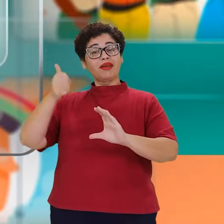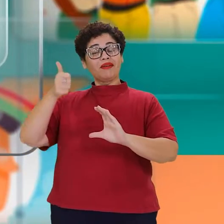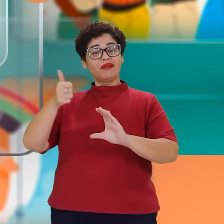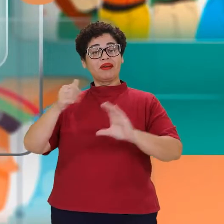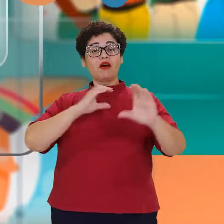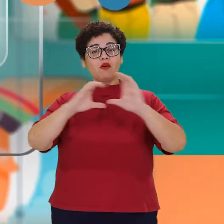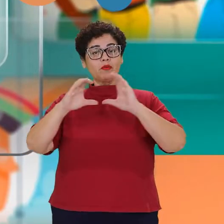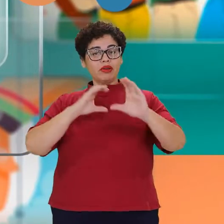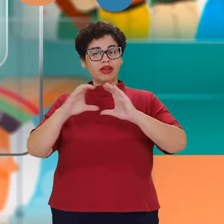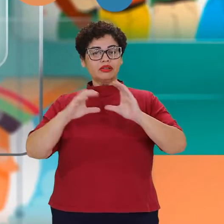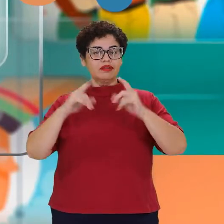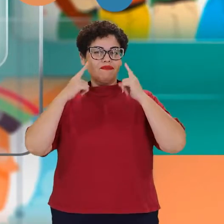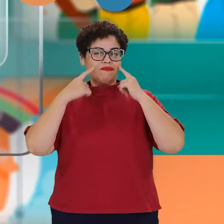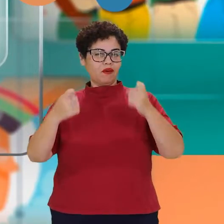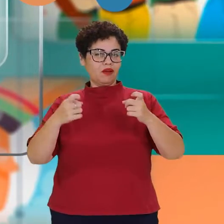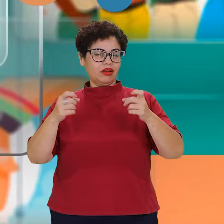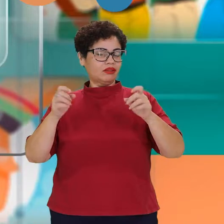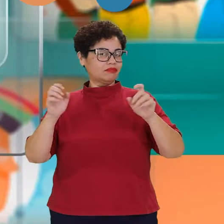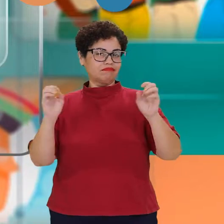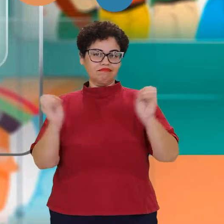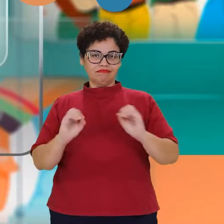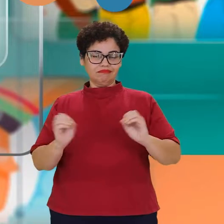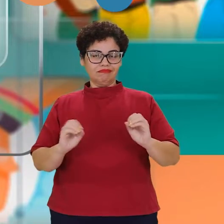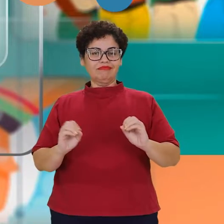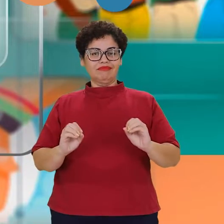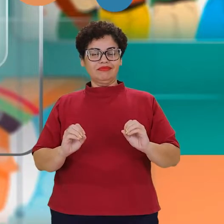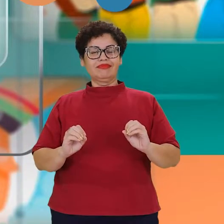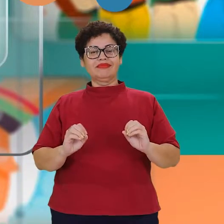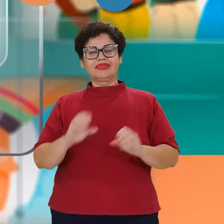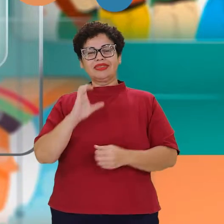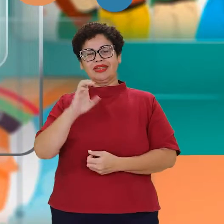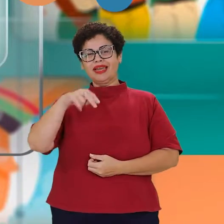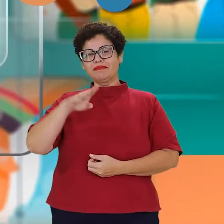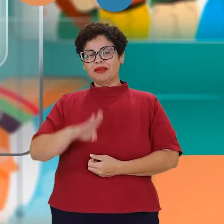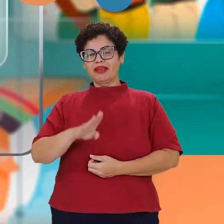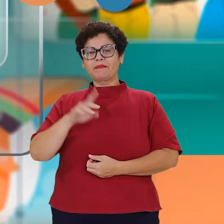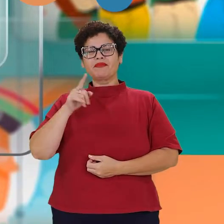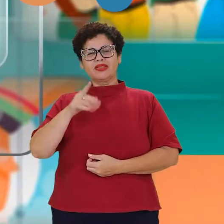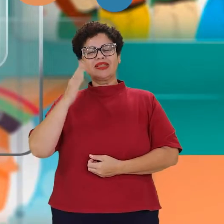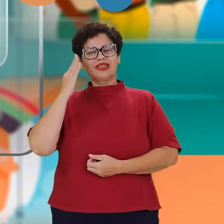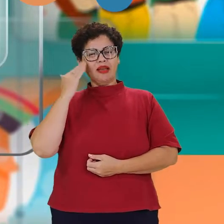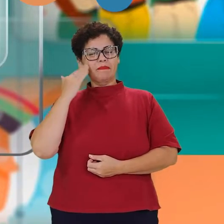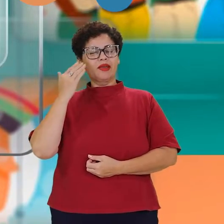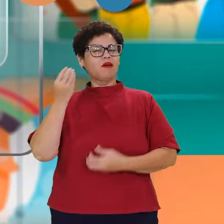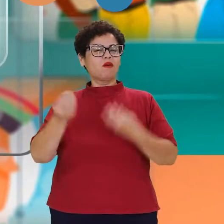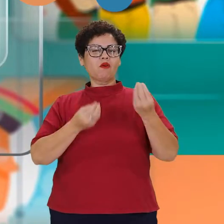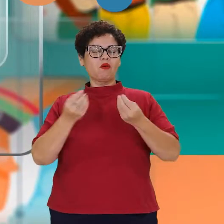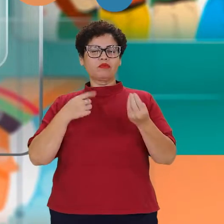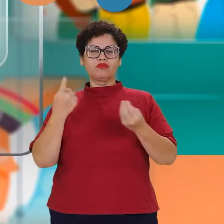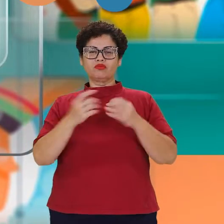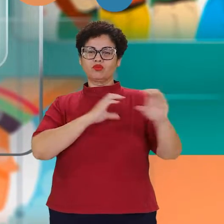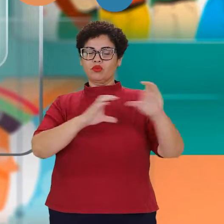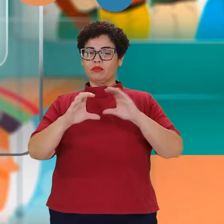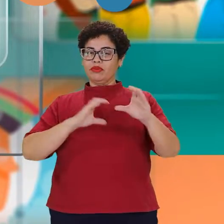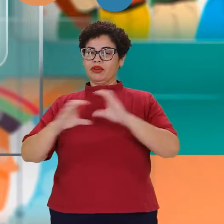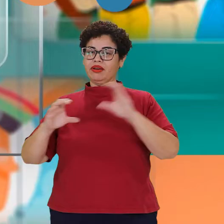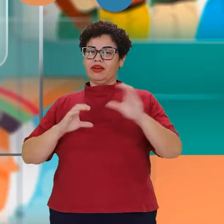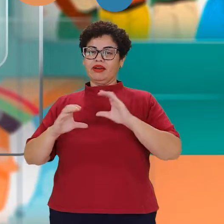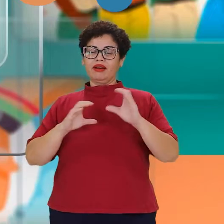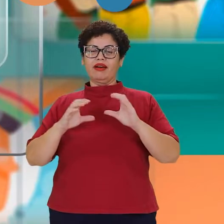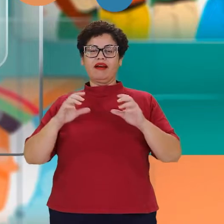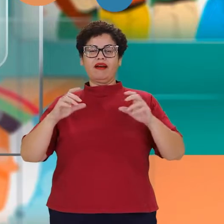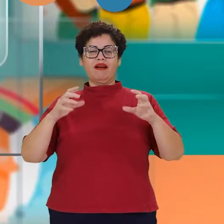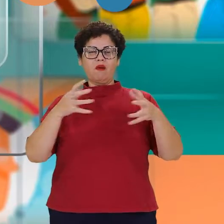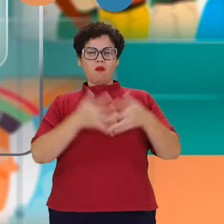a comunicação não violenta ou CNV. Você sabia que a forma como nos comunicamos pode